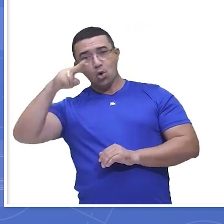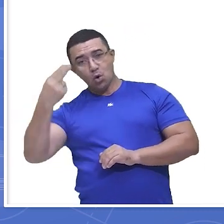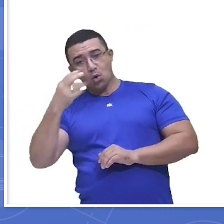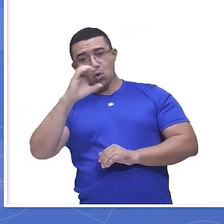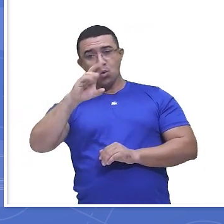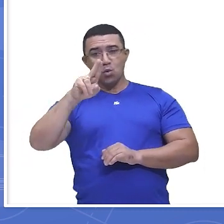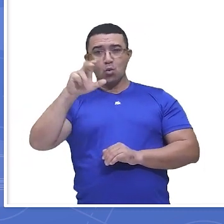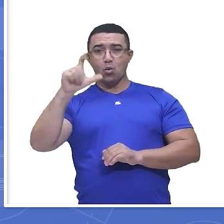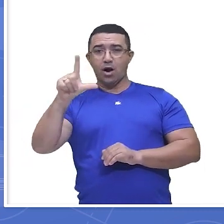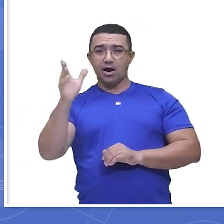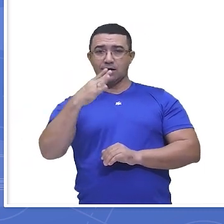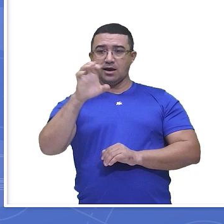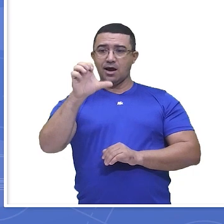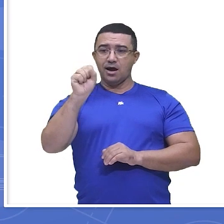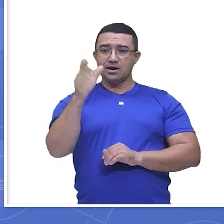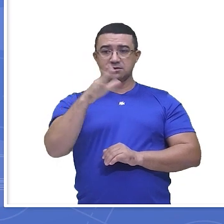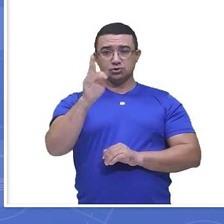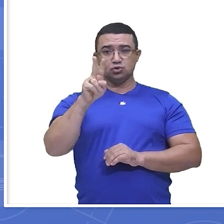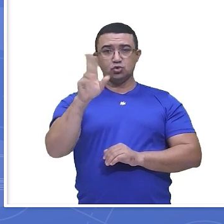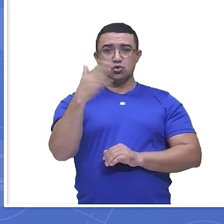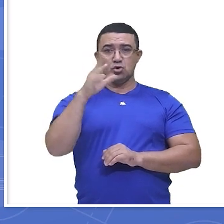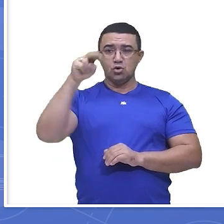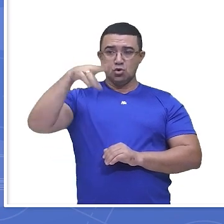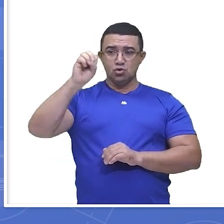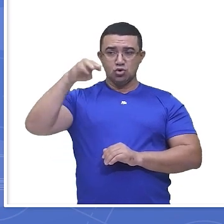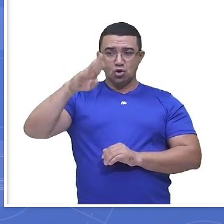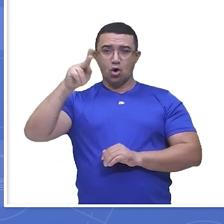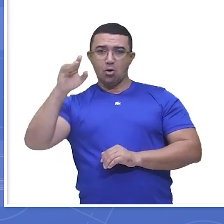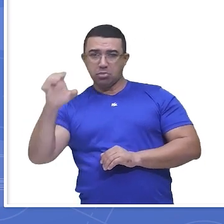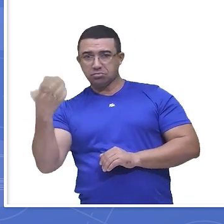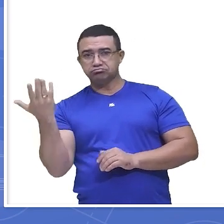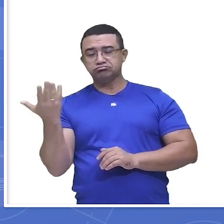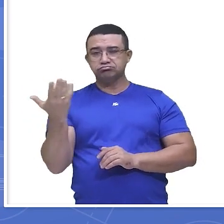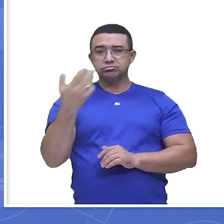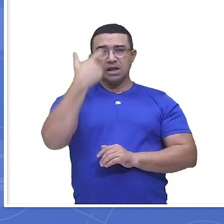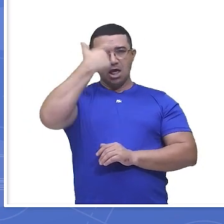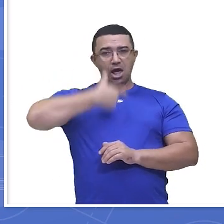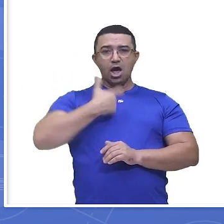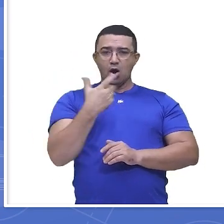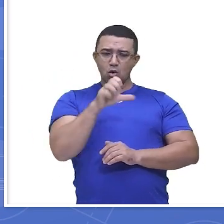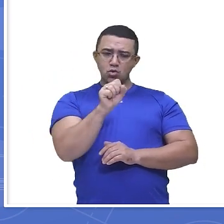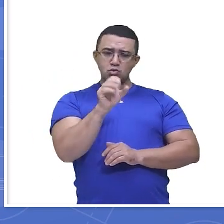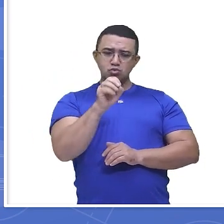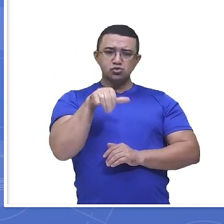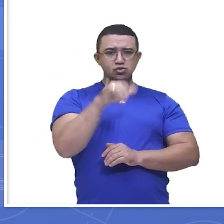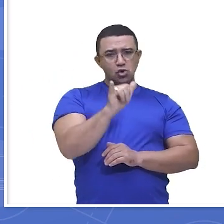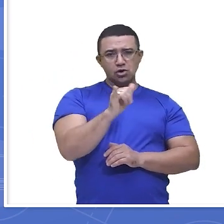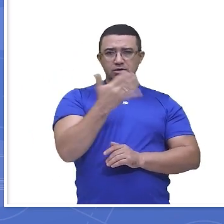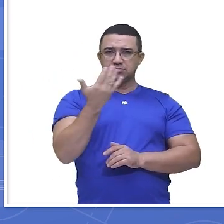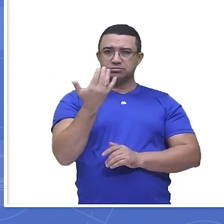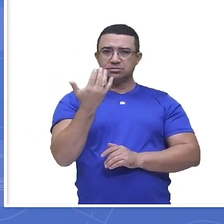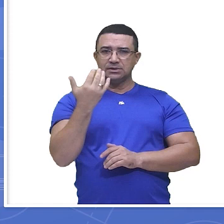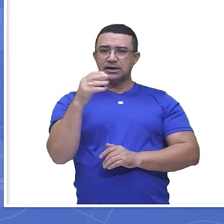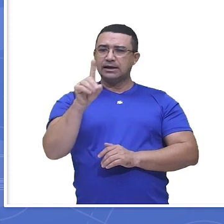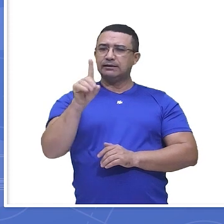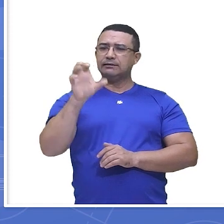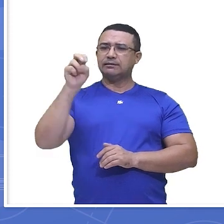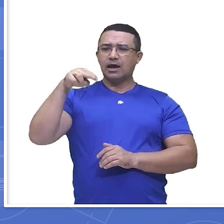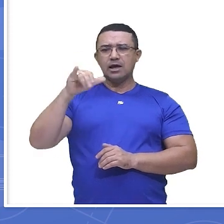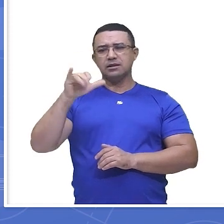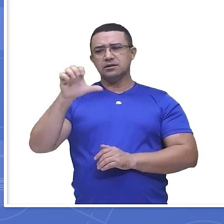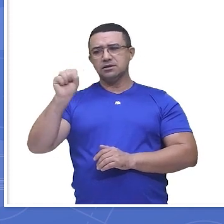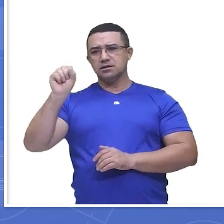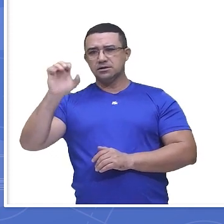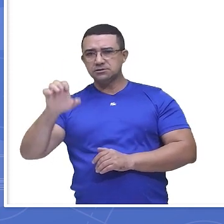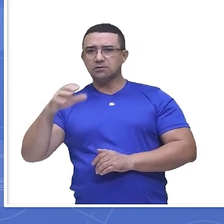sou Denise, sou Pablo, sou Juan. Nesse caso aqui, com o verbo de amar-se, me